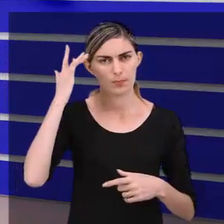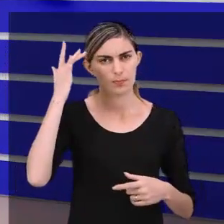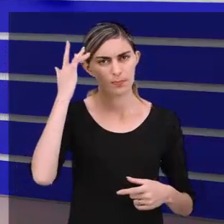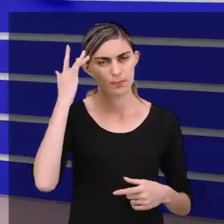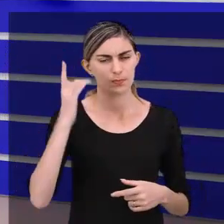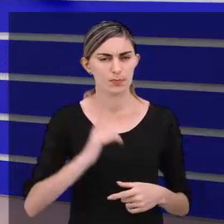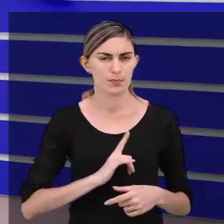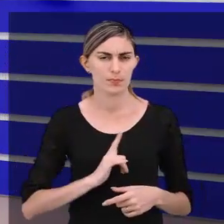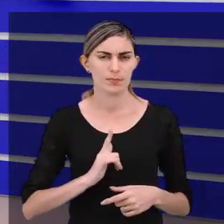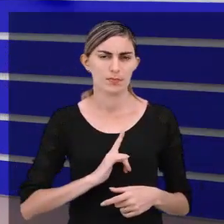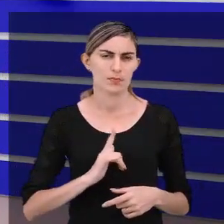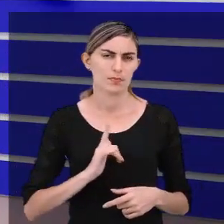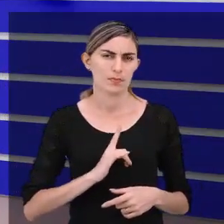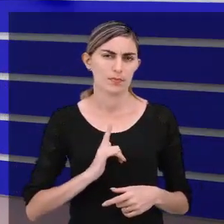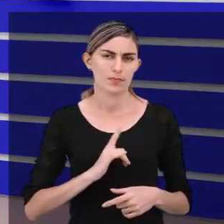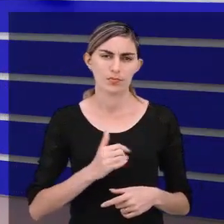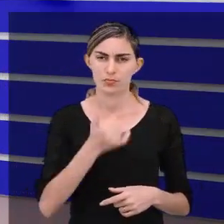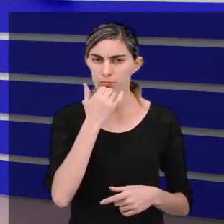você tem,